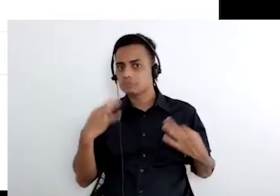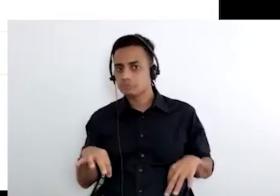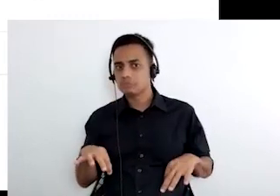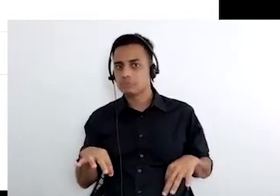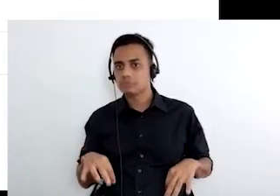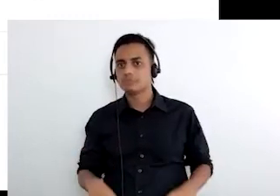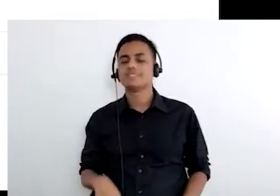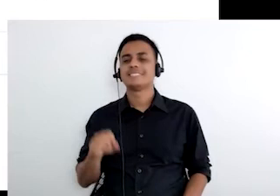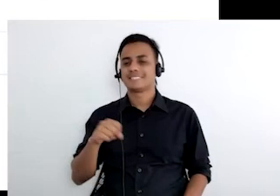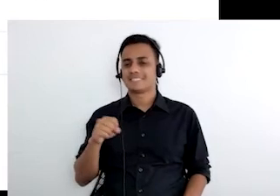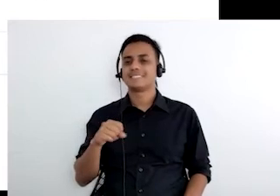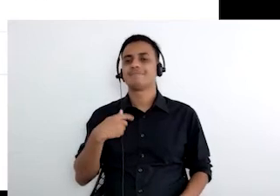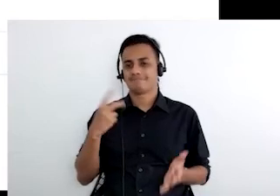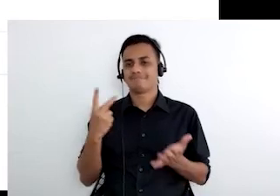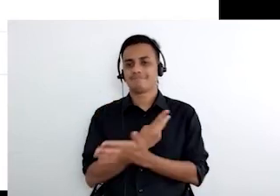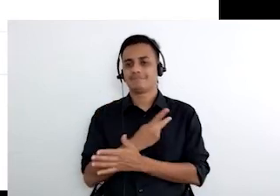Zoei. Vou descobrir onde foi que eu zoei, tá, gente?